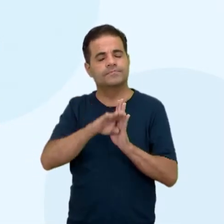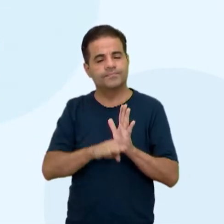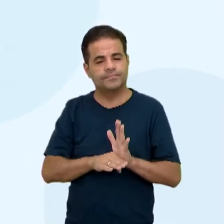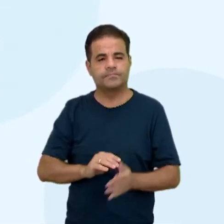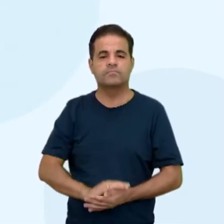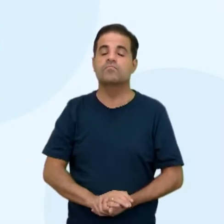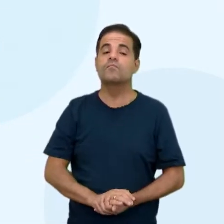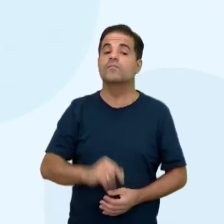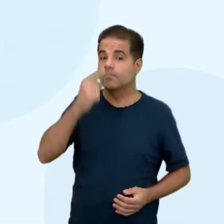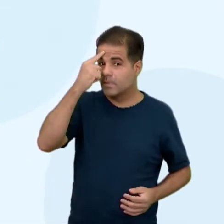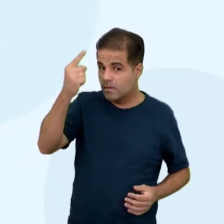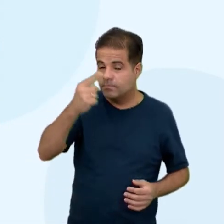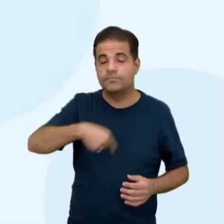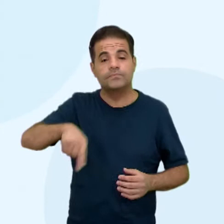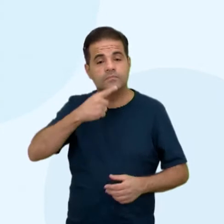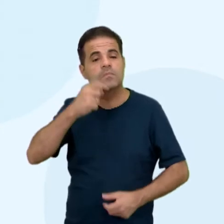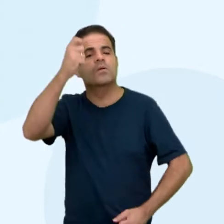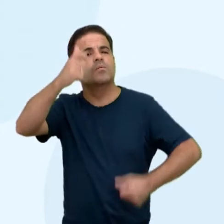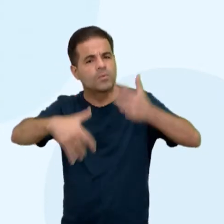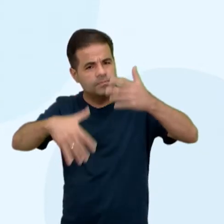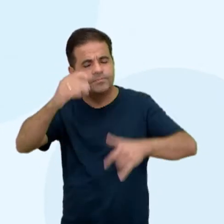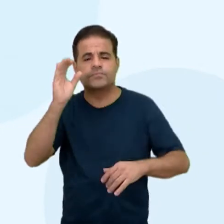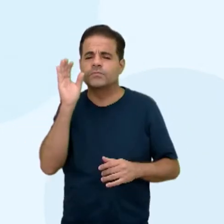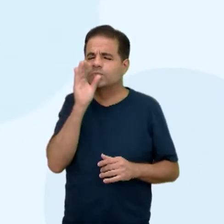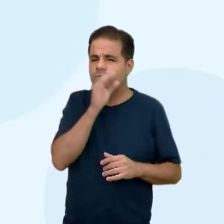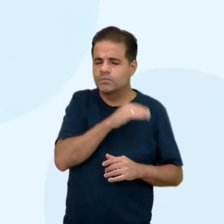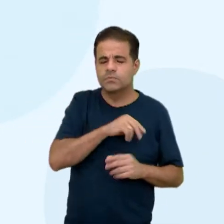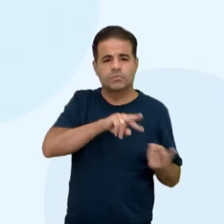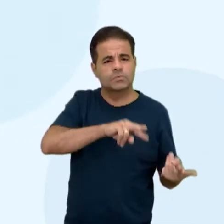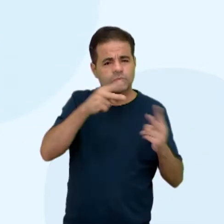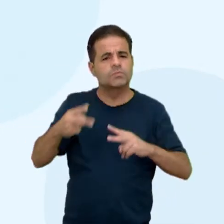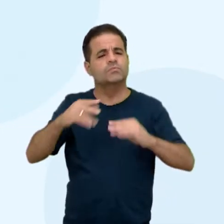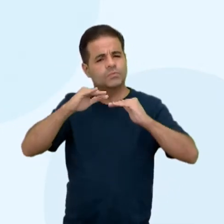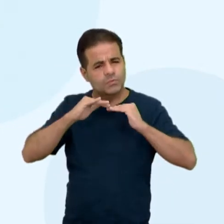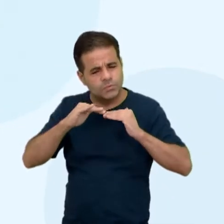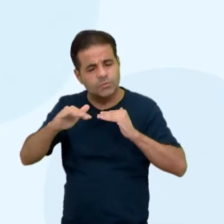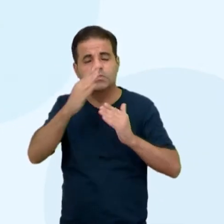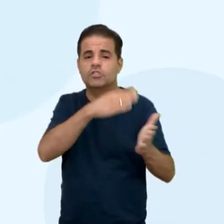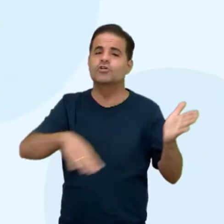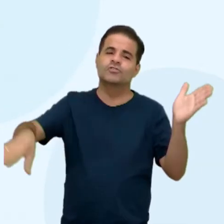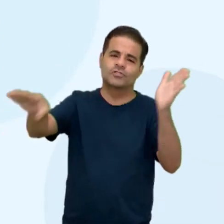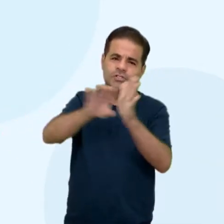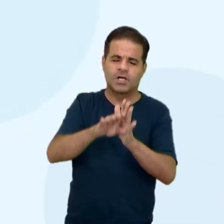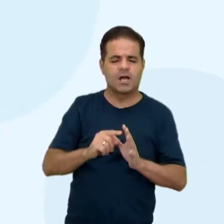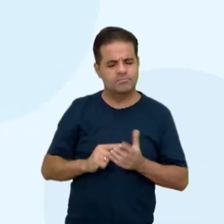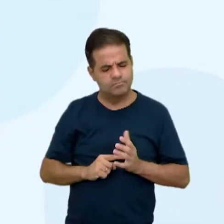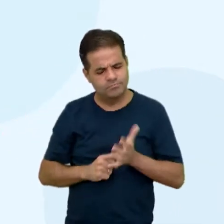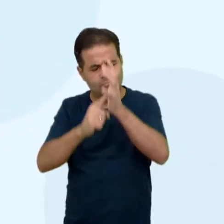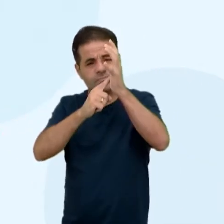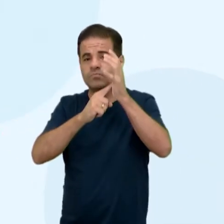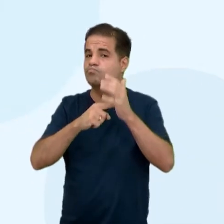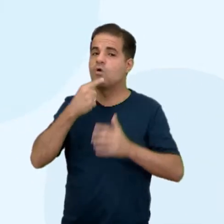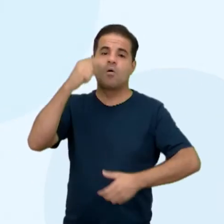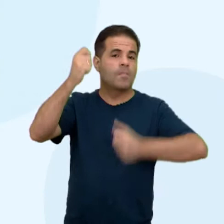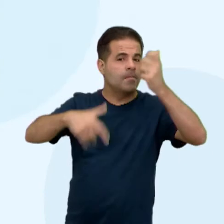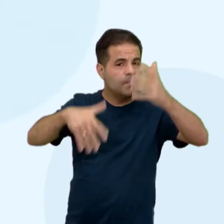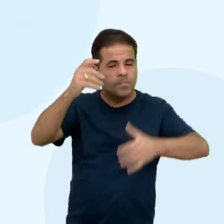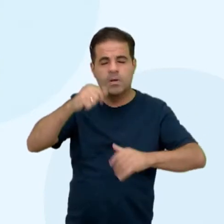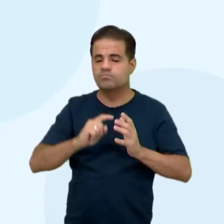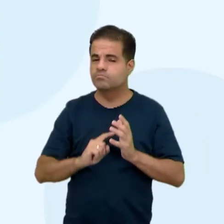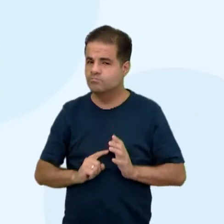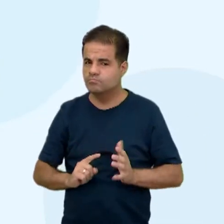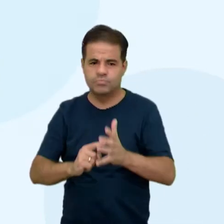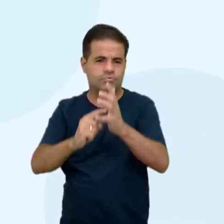né? Lembrando que a gente está falando do calor que está saindo do solo até chegar lá no gerador. A gente ainda não está falando do gerador, tá